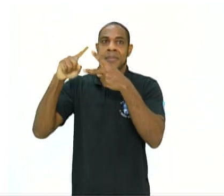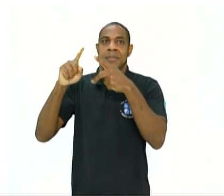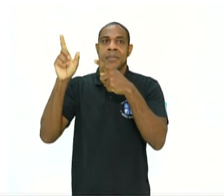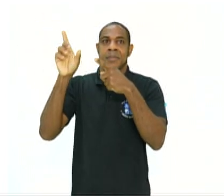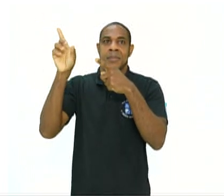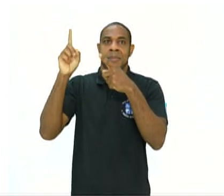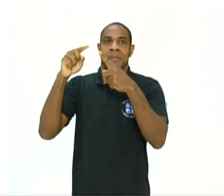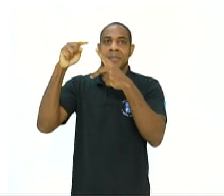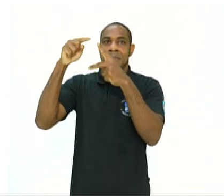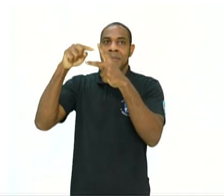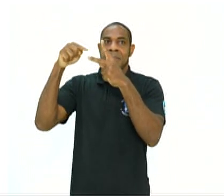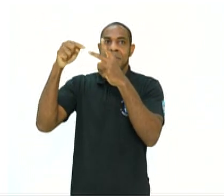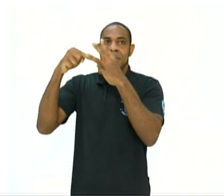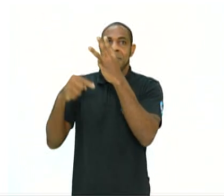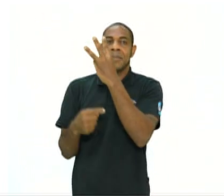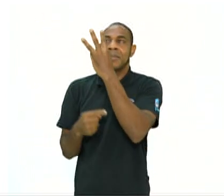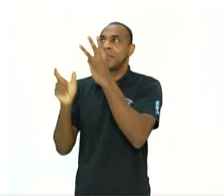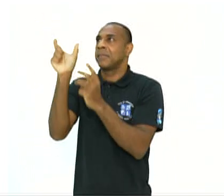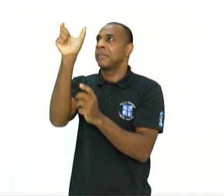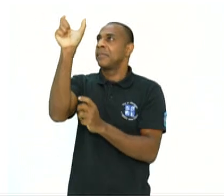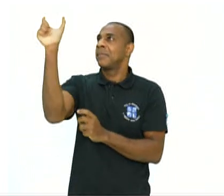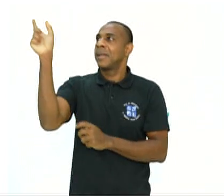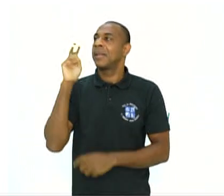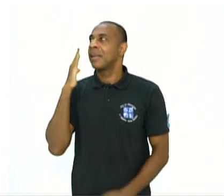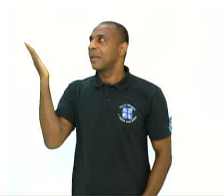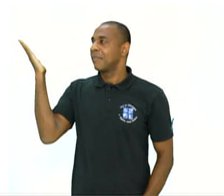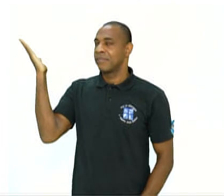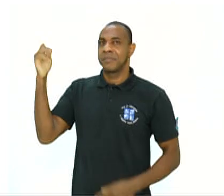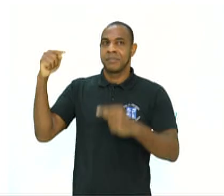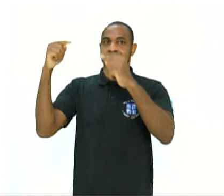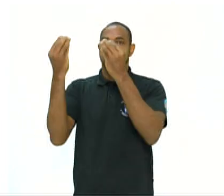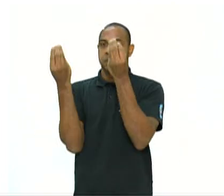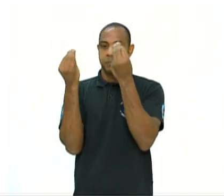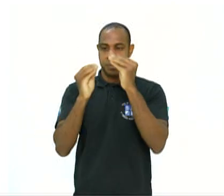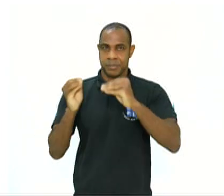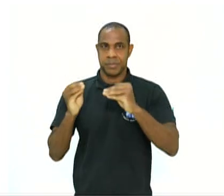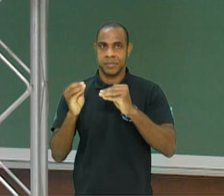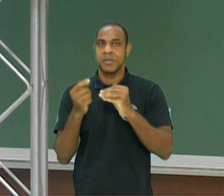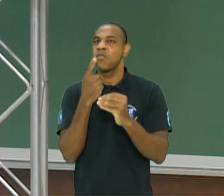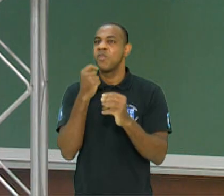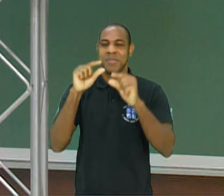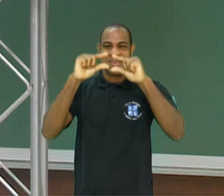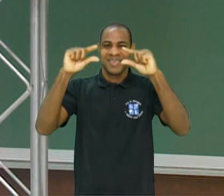tiny, shoots and love. Para ajudar, eu só vou traduzir as